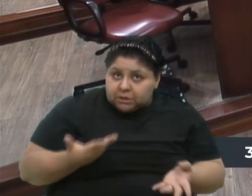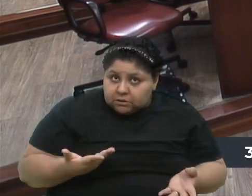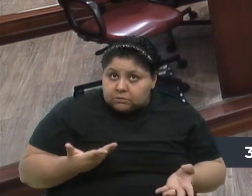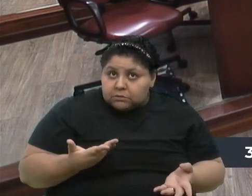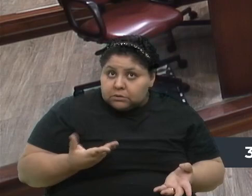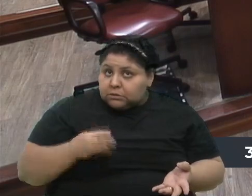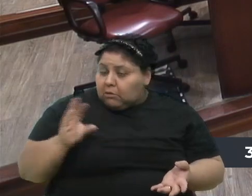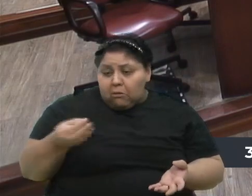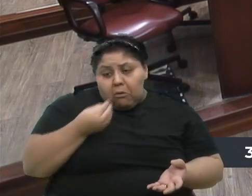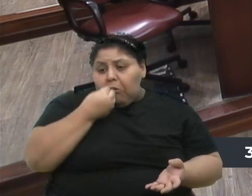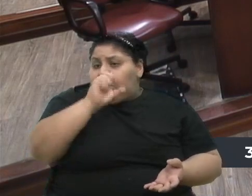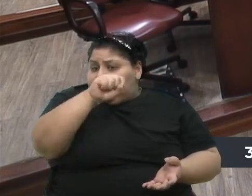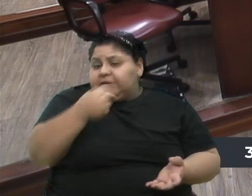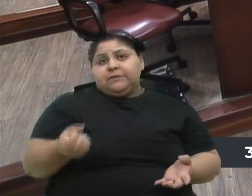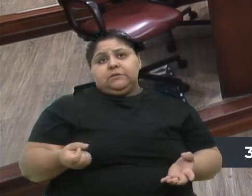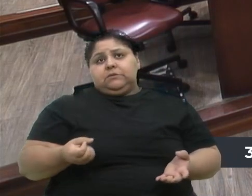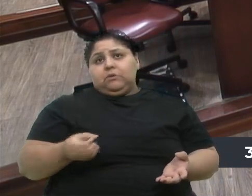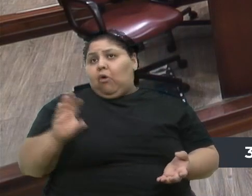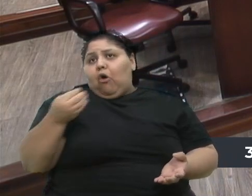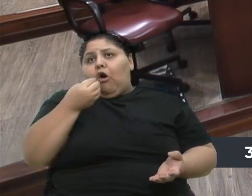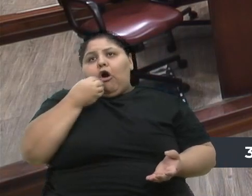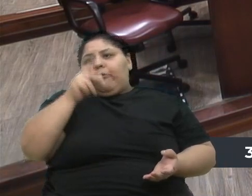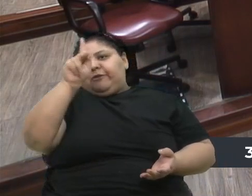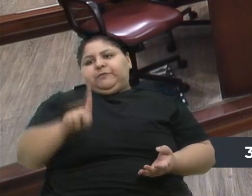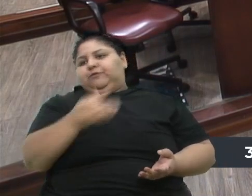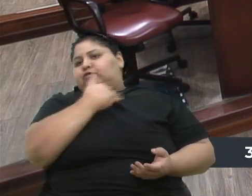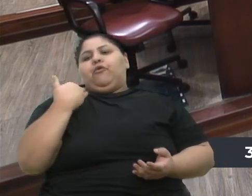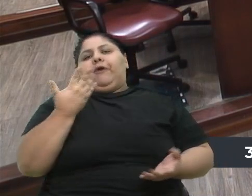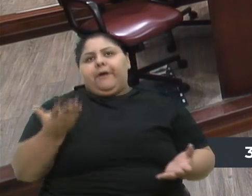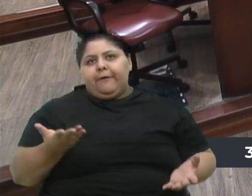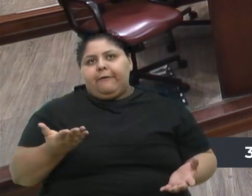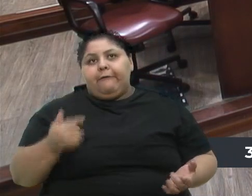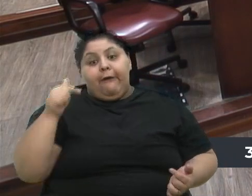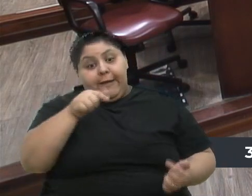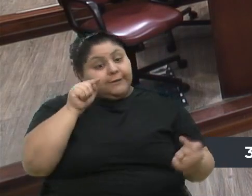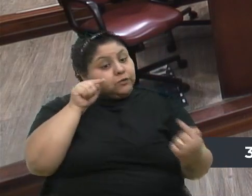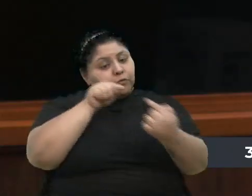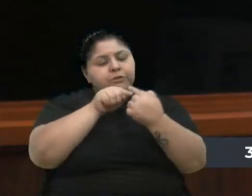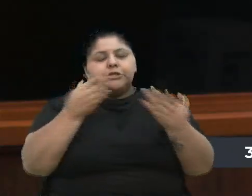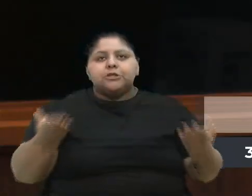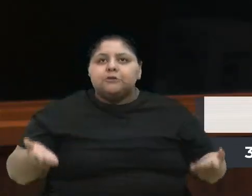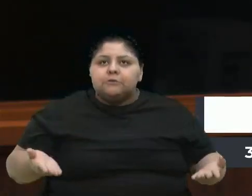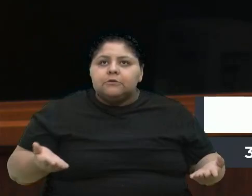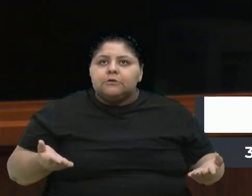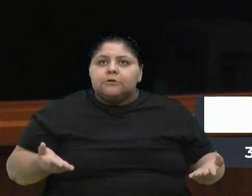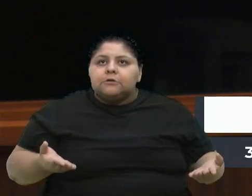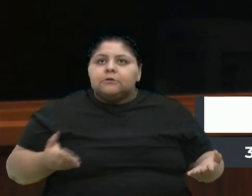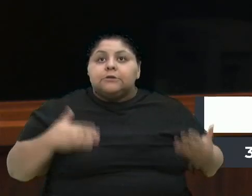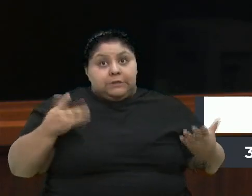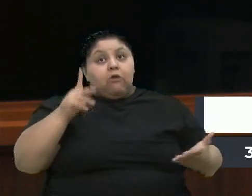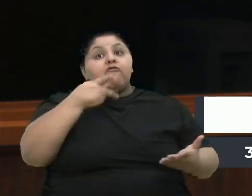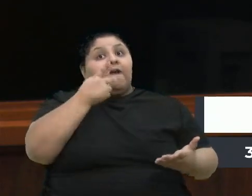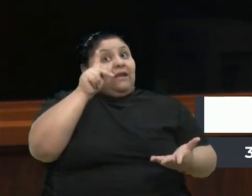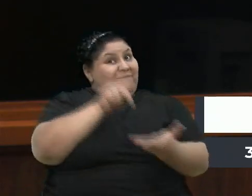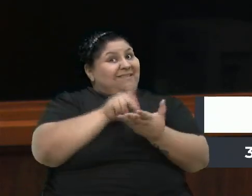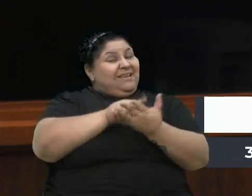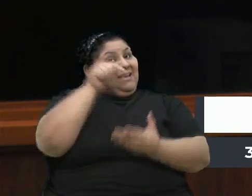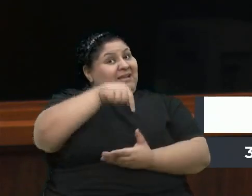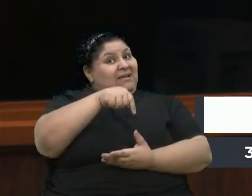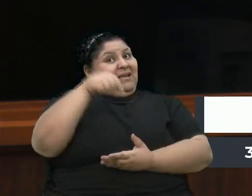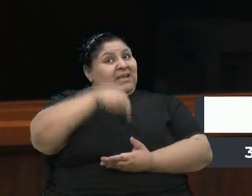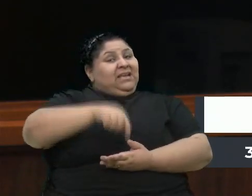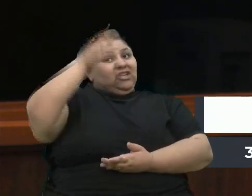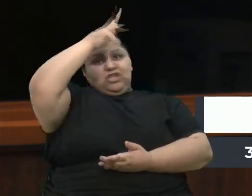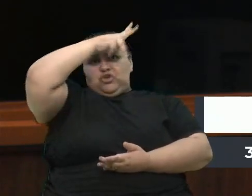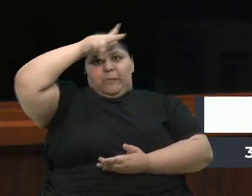certeza que sim, claro, as pessoas vão morrer. É esse o objetivo? Então vamos ser sinceros aqui. Se eu sou prefeito, se eu